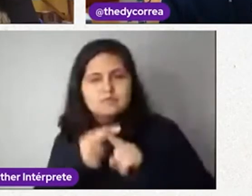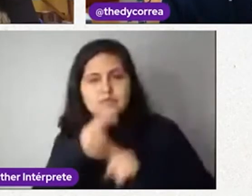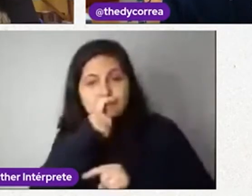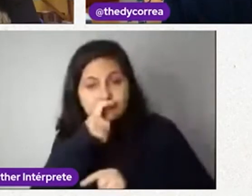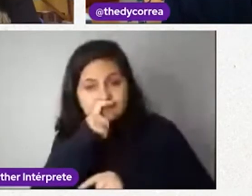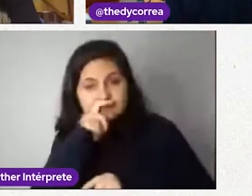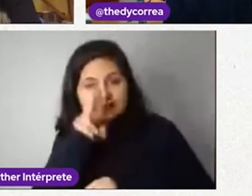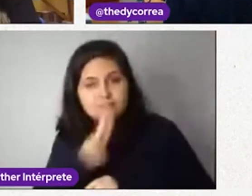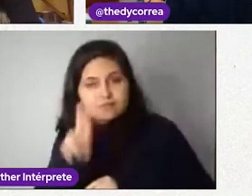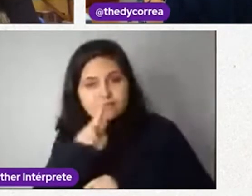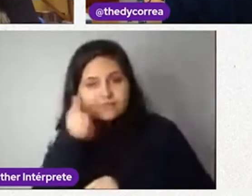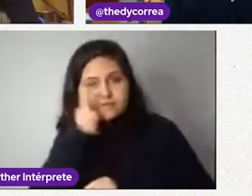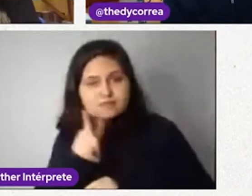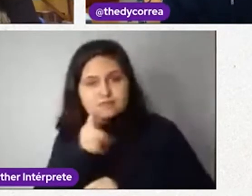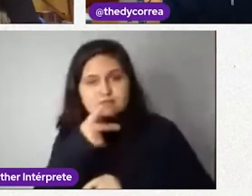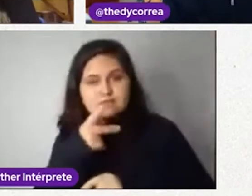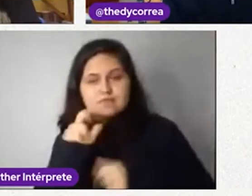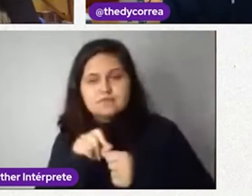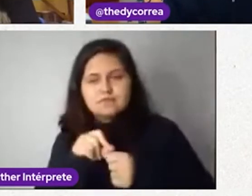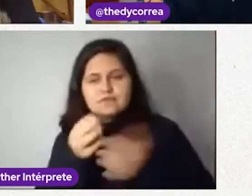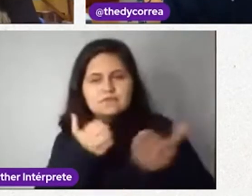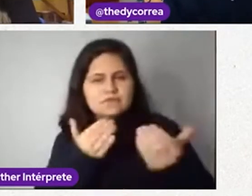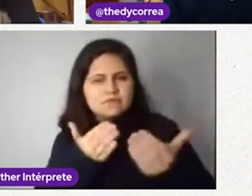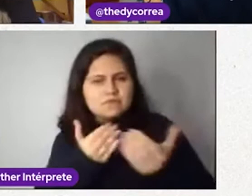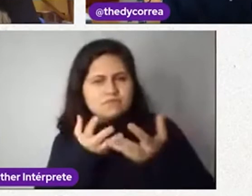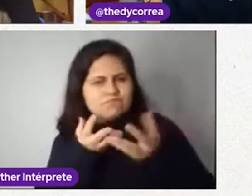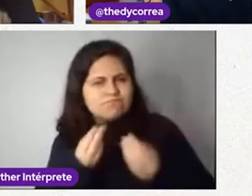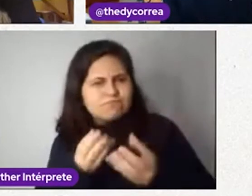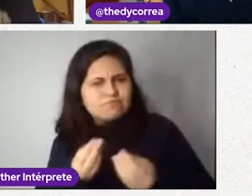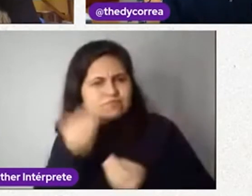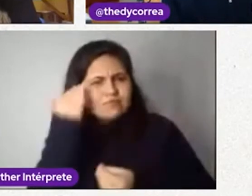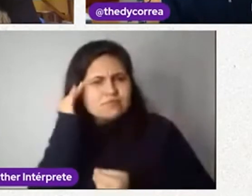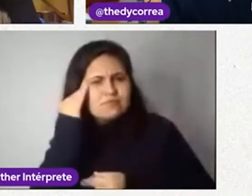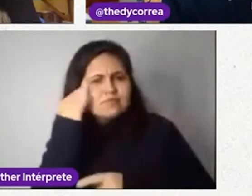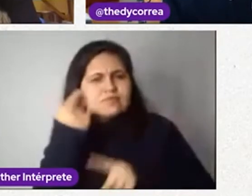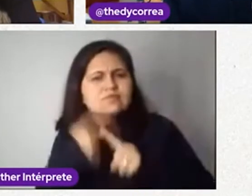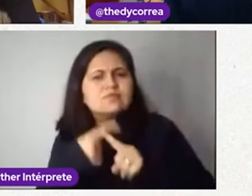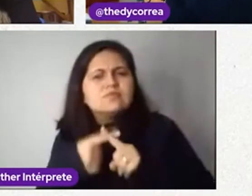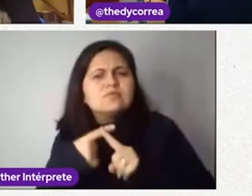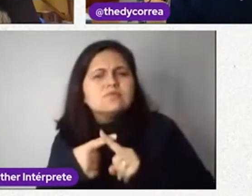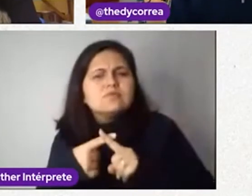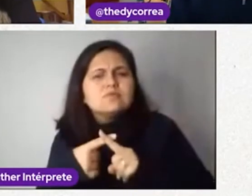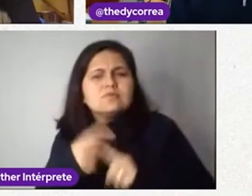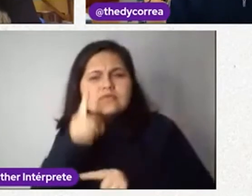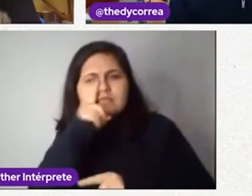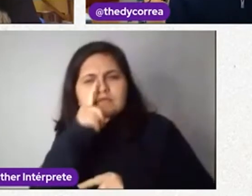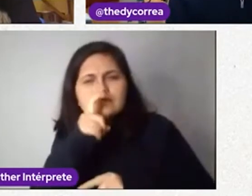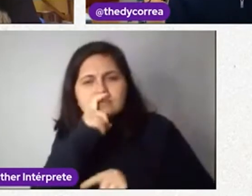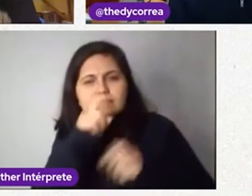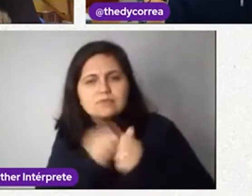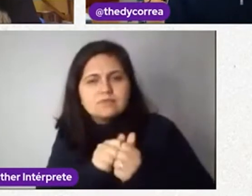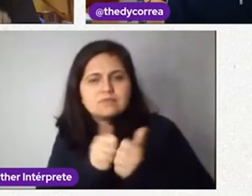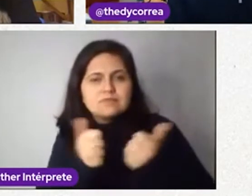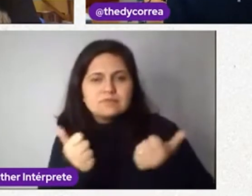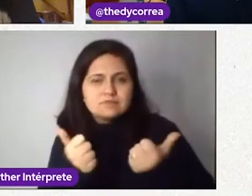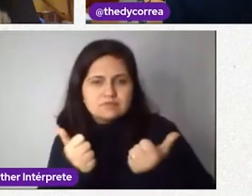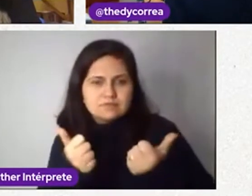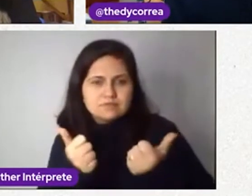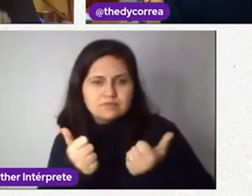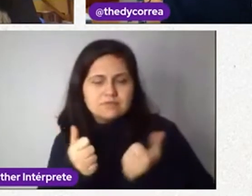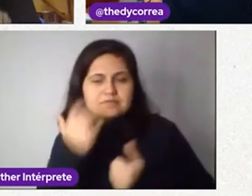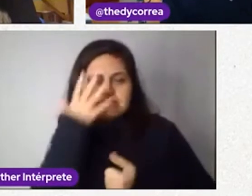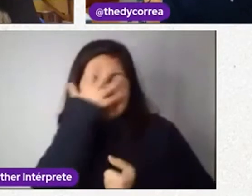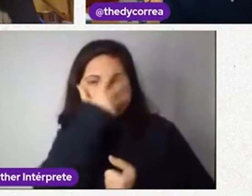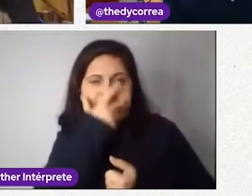música para conseguir fazer com que ele, muito jovem, entendesse por que o pai e a mãe estavam se separando. Ai, que